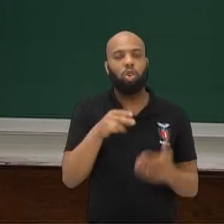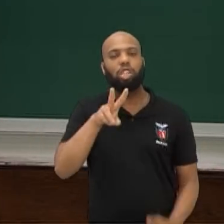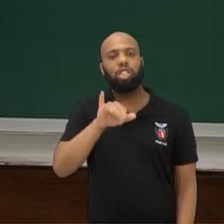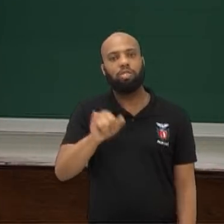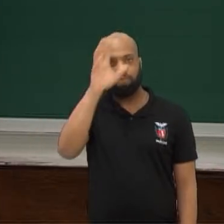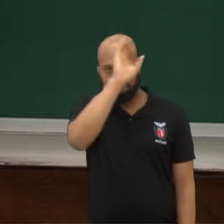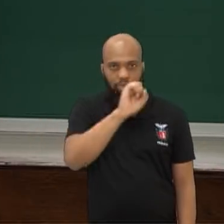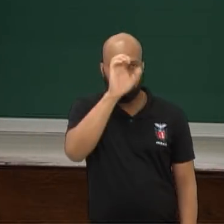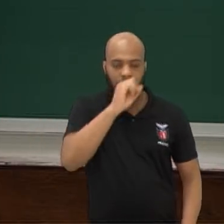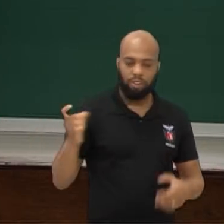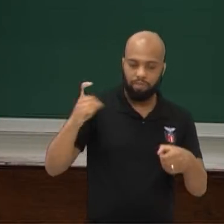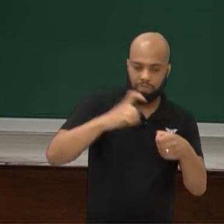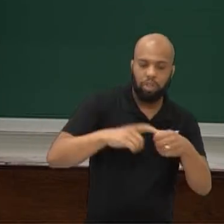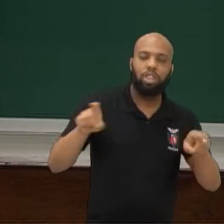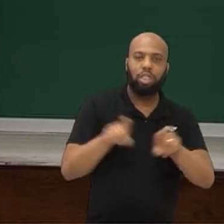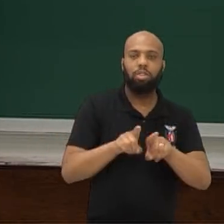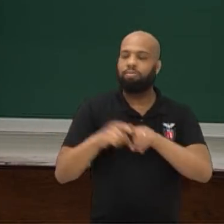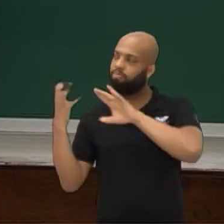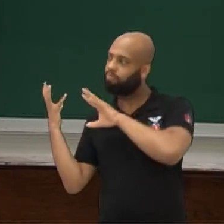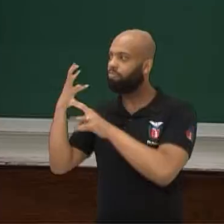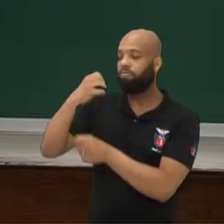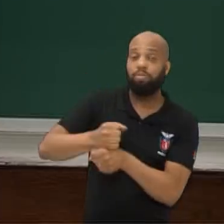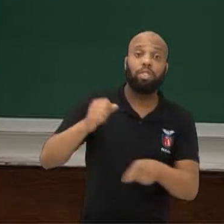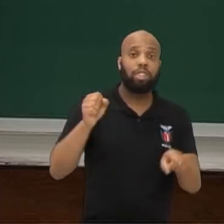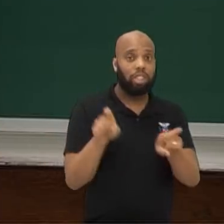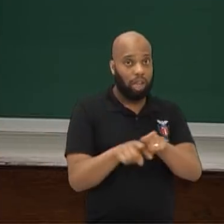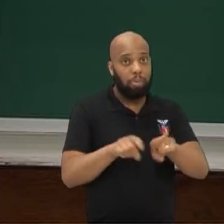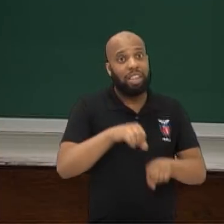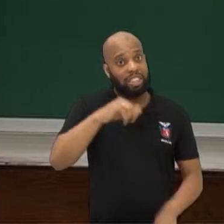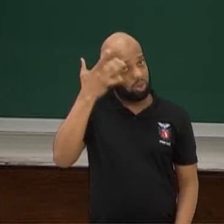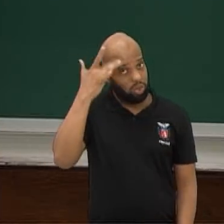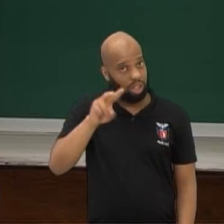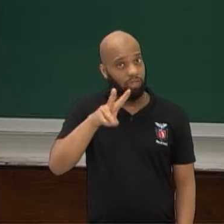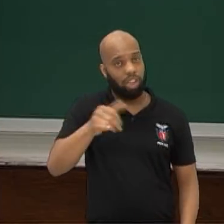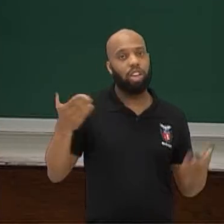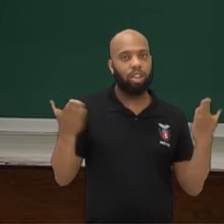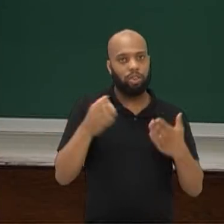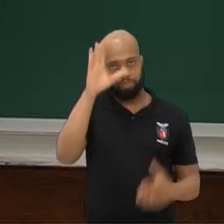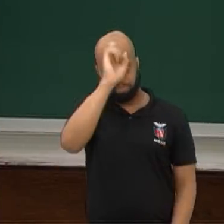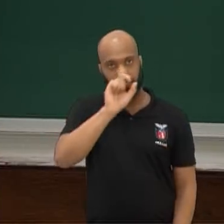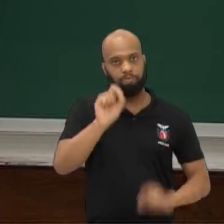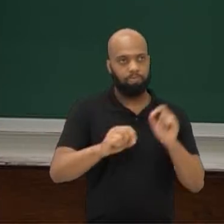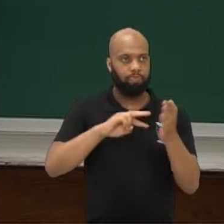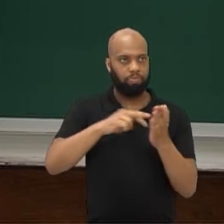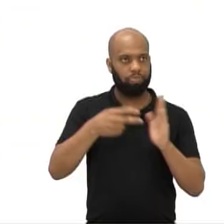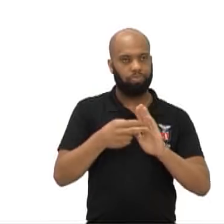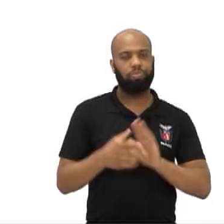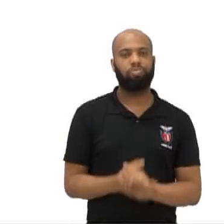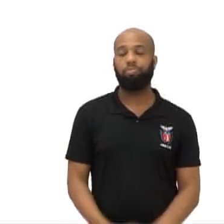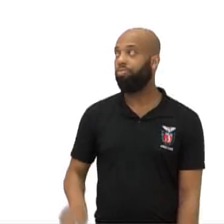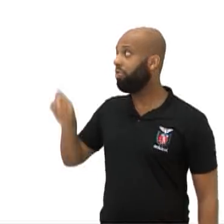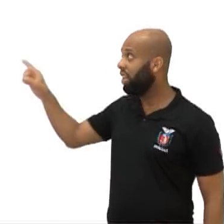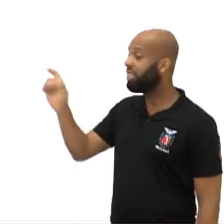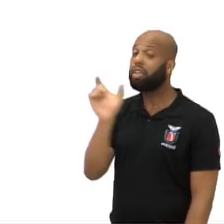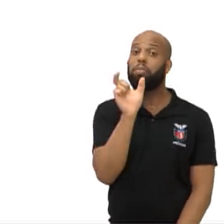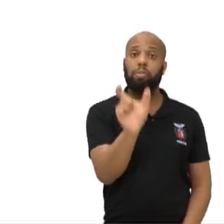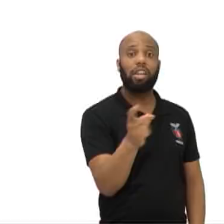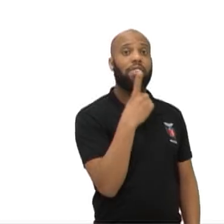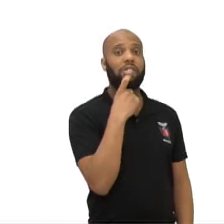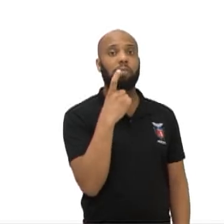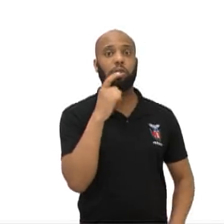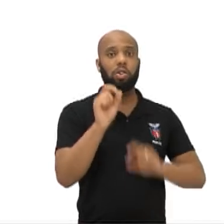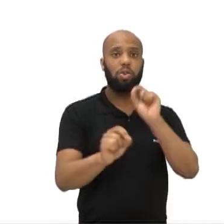vai retomar para quem já sabe, revisar, e para quem não sabe vai aprender o que é uma ambiguidade. Então, é